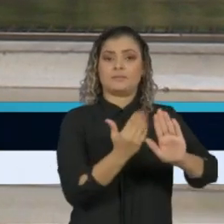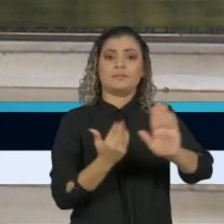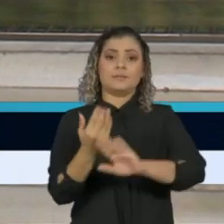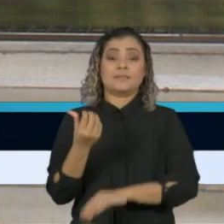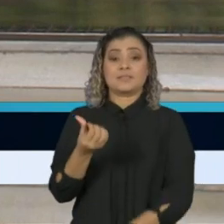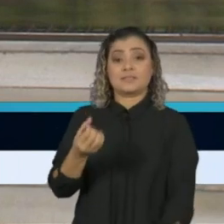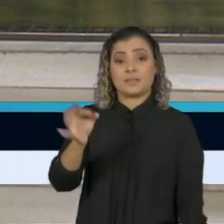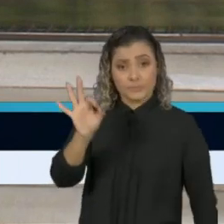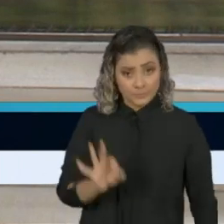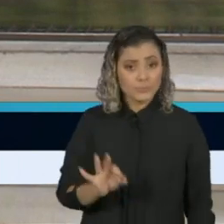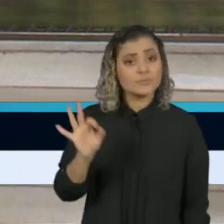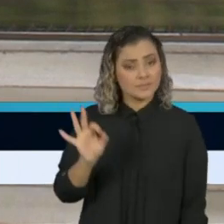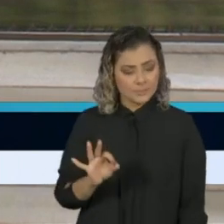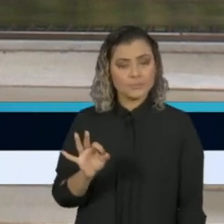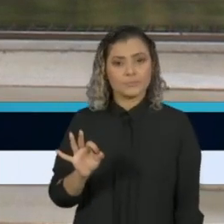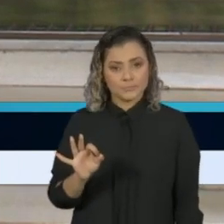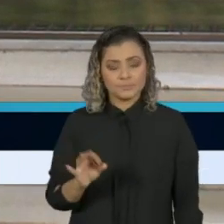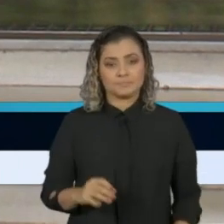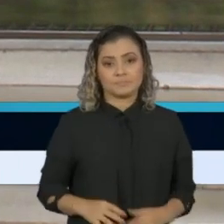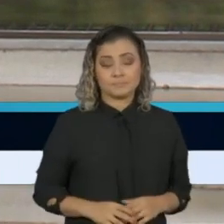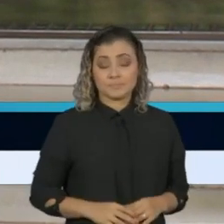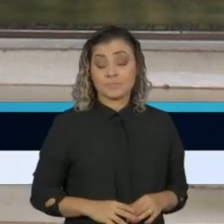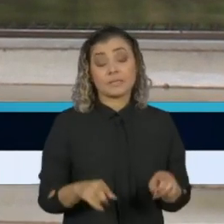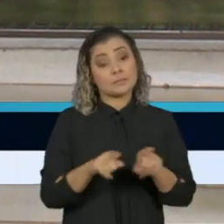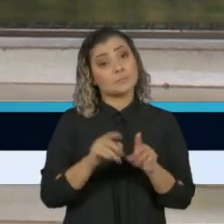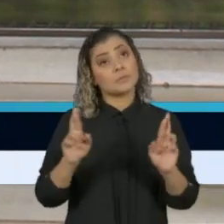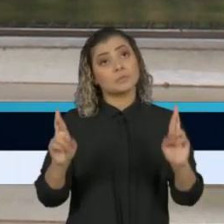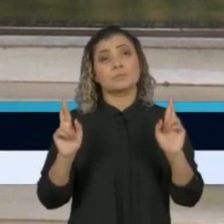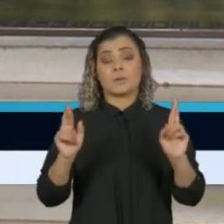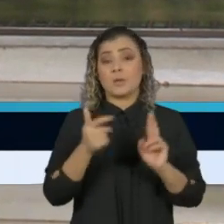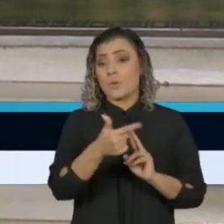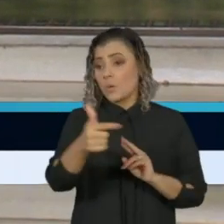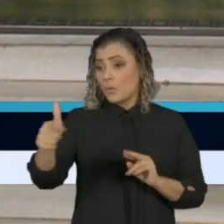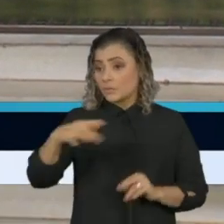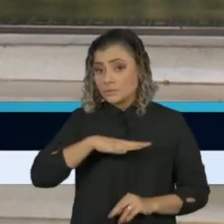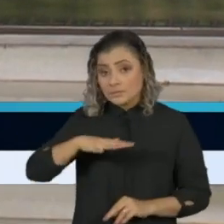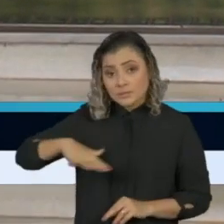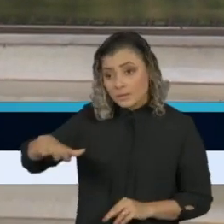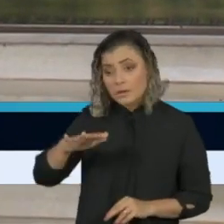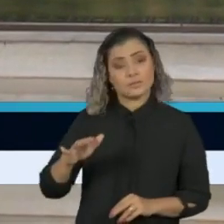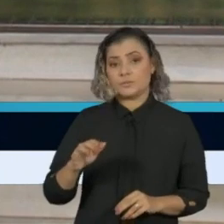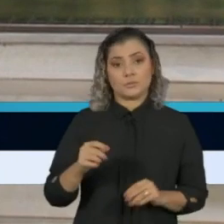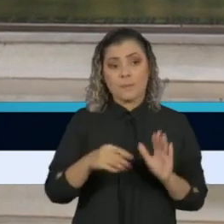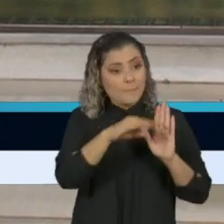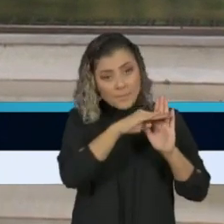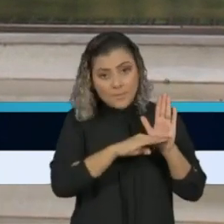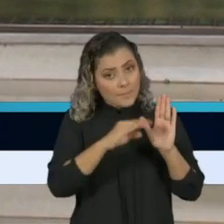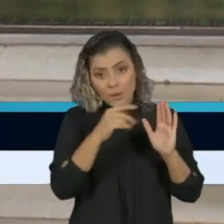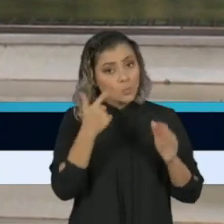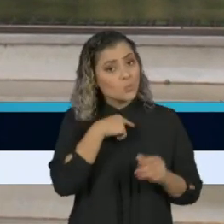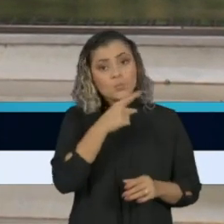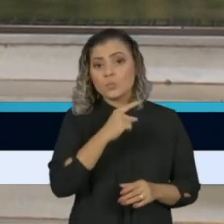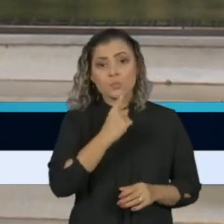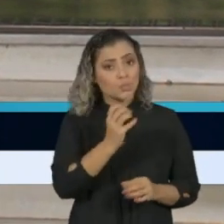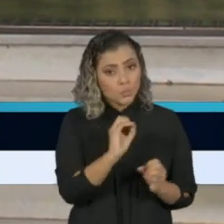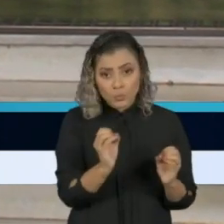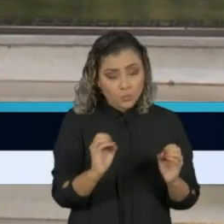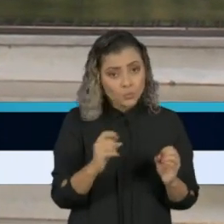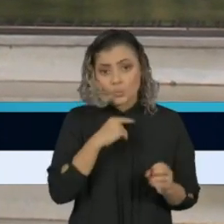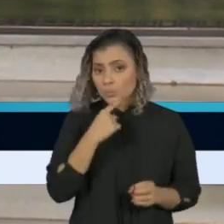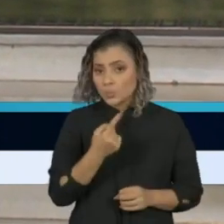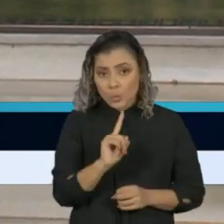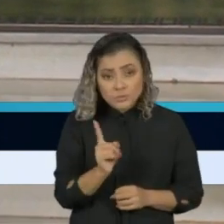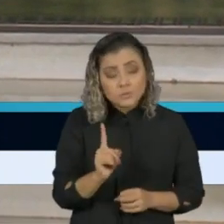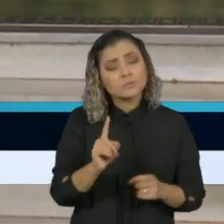a 60%. E eu espero que as outras cidades que ainda não atingiram este patamar possam